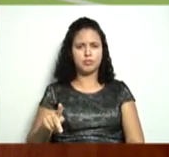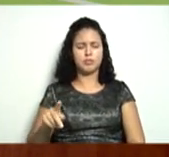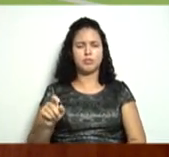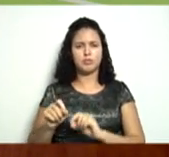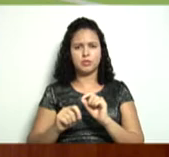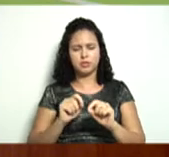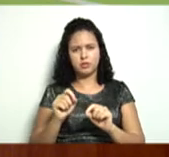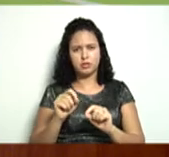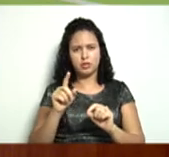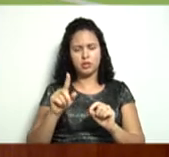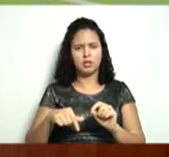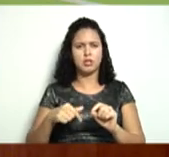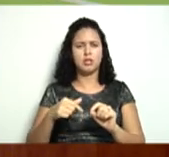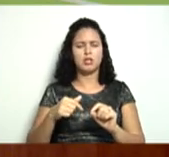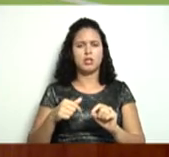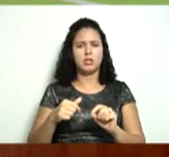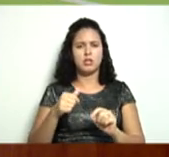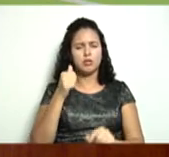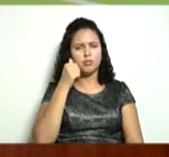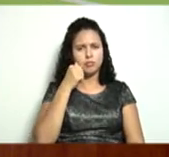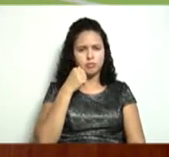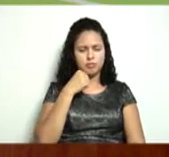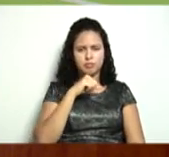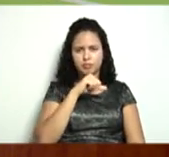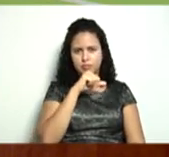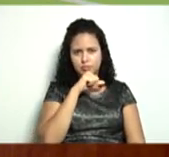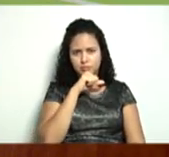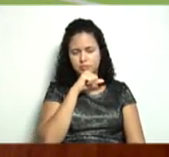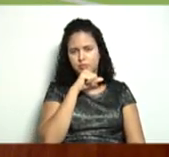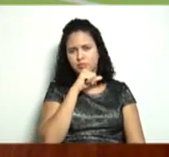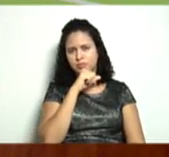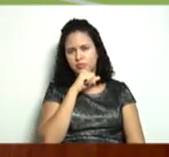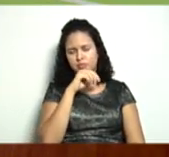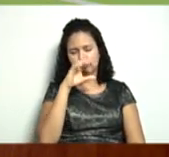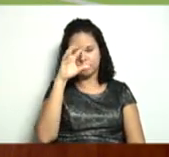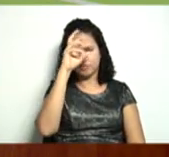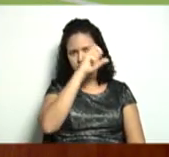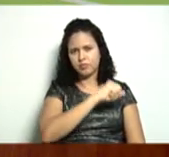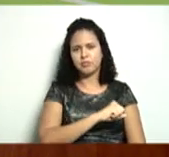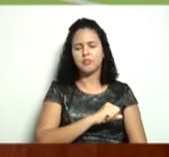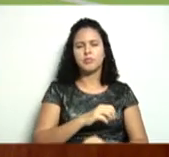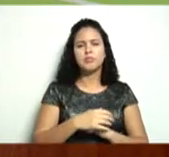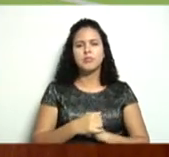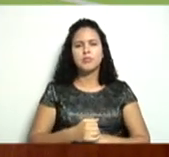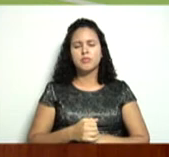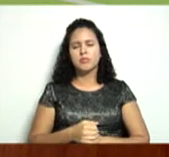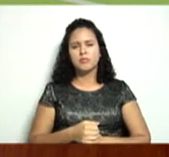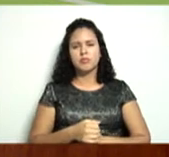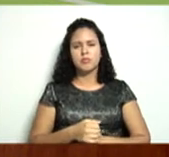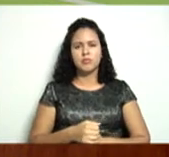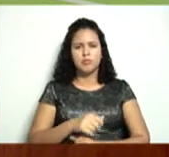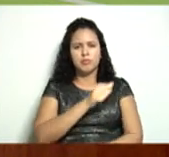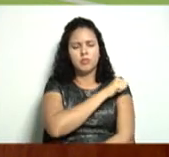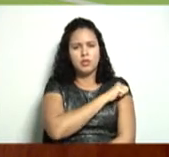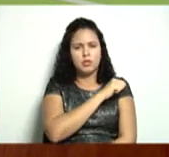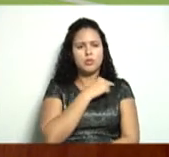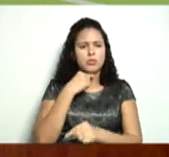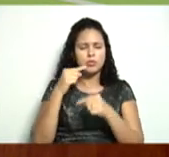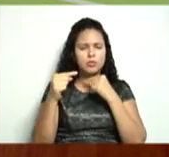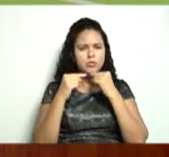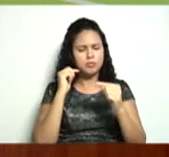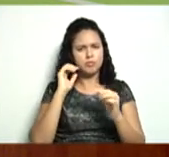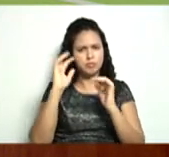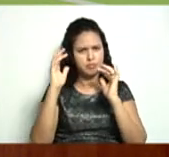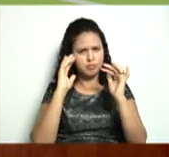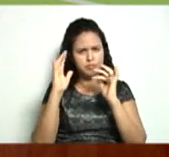dúvida, né? Dizem que é a mãe do conhecimento. Então, se os alunos estão com dúvida, então é porque eles estão prestando bastante atenção na aula e estão refletindo aí sobre